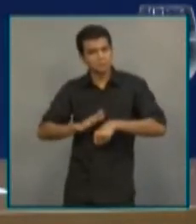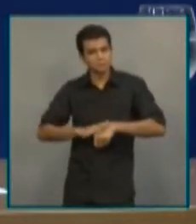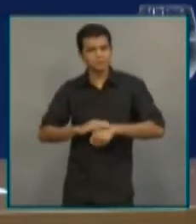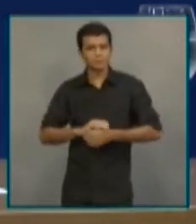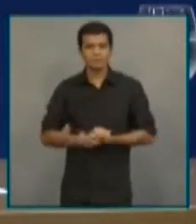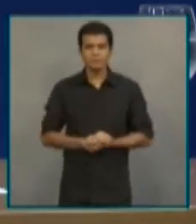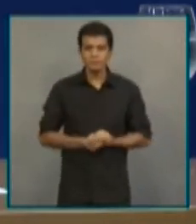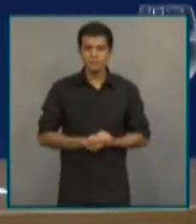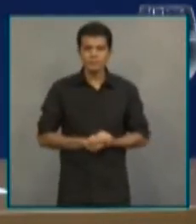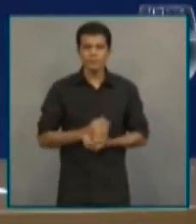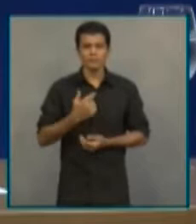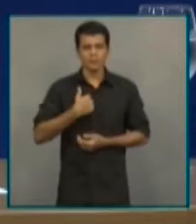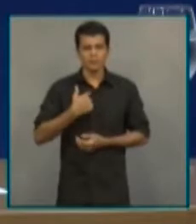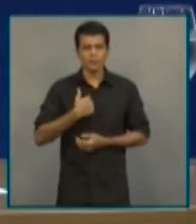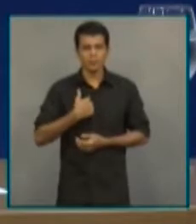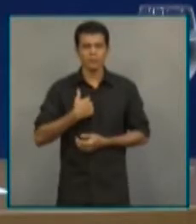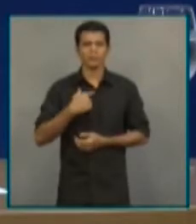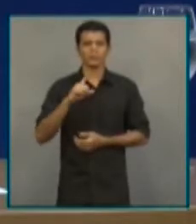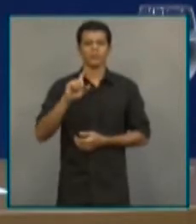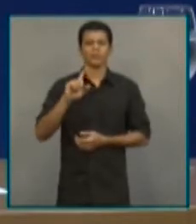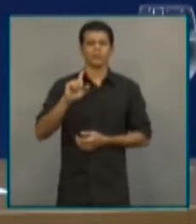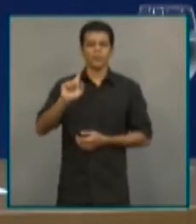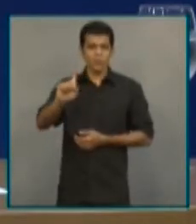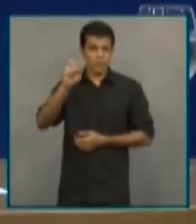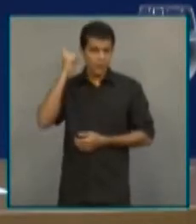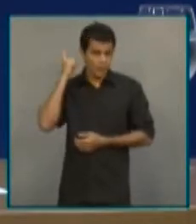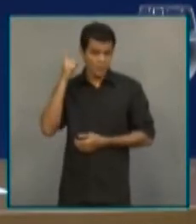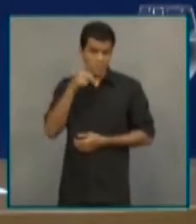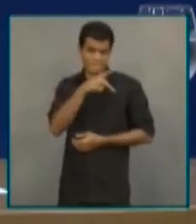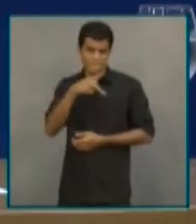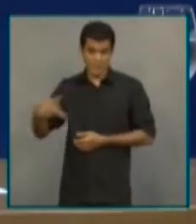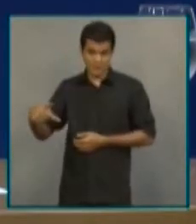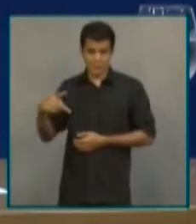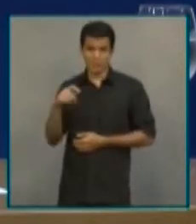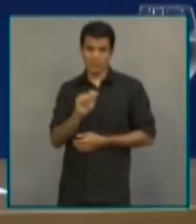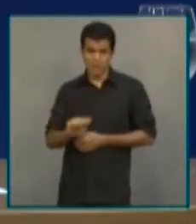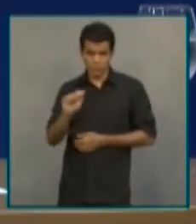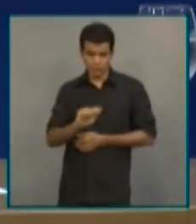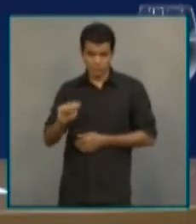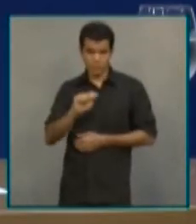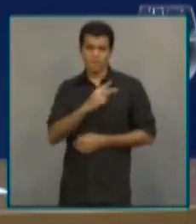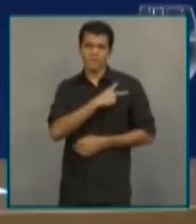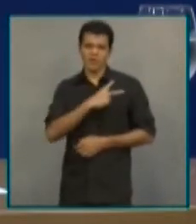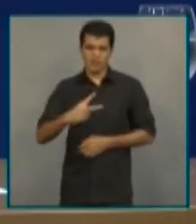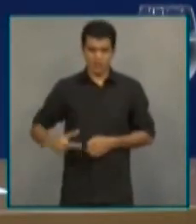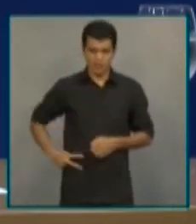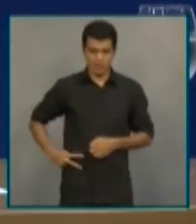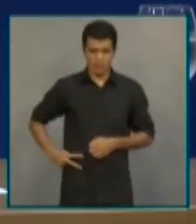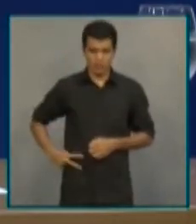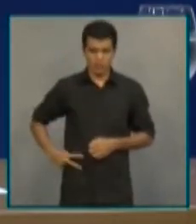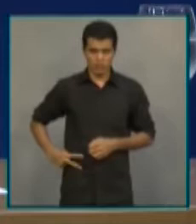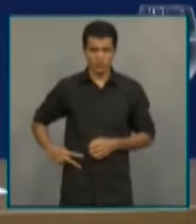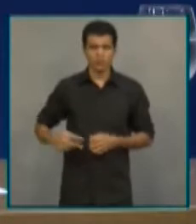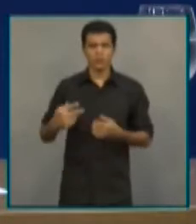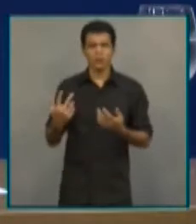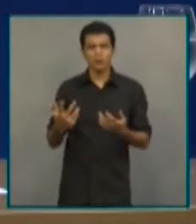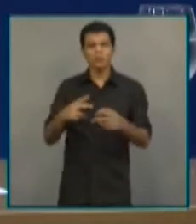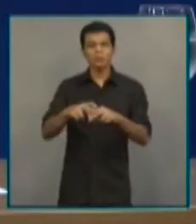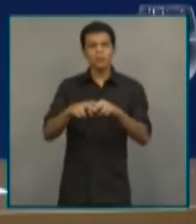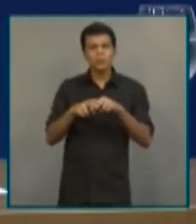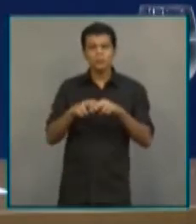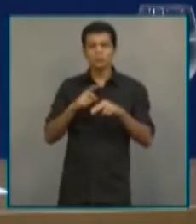candidato, e eu fui presidente de uma associação de vereadores, sei o quanto isso é difícil, é que chegue a mensagem dos candidatos